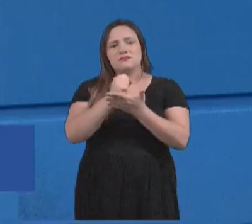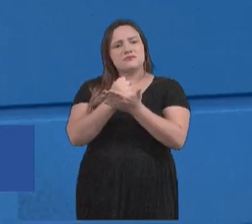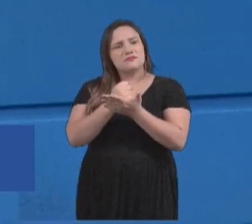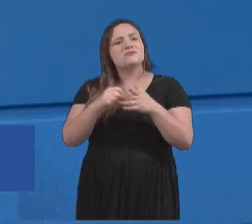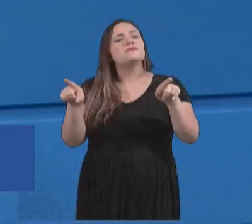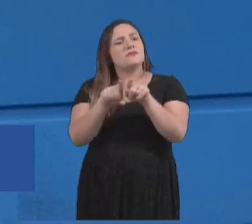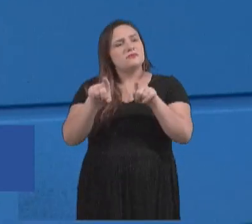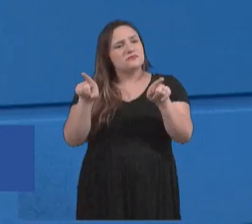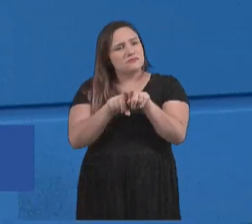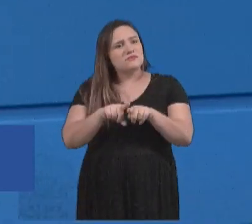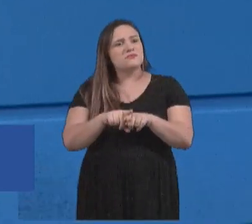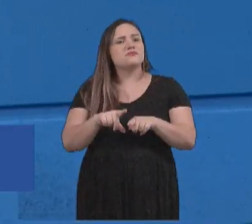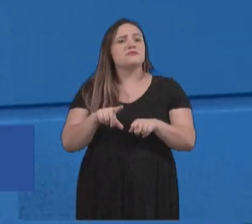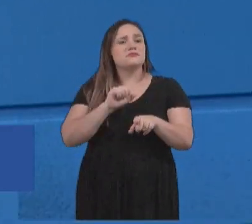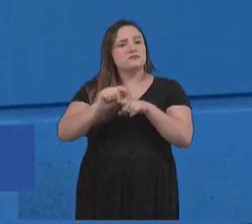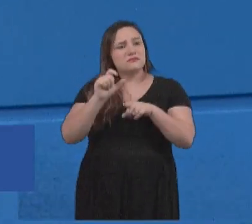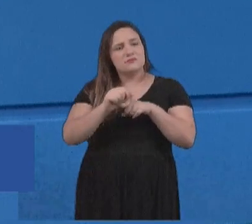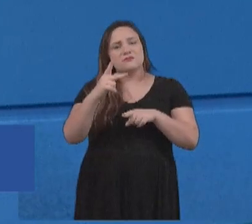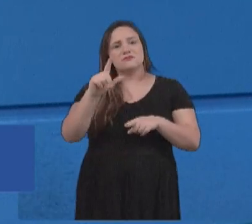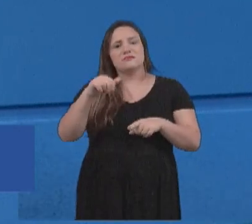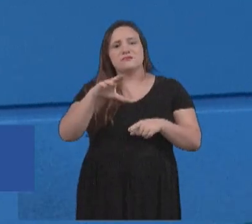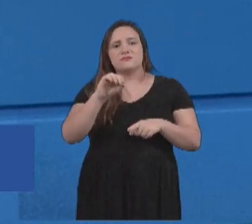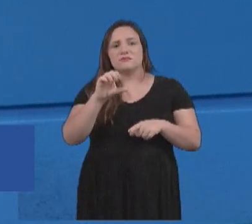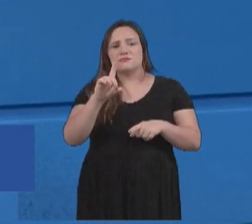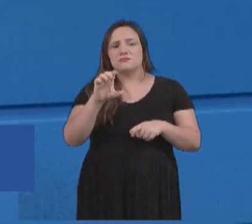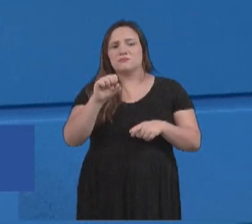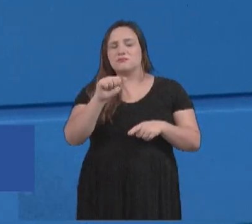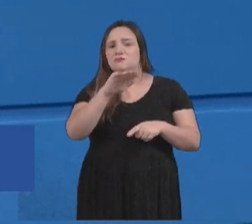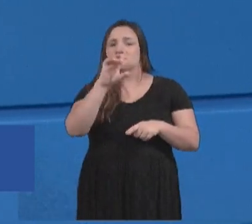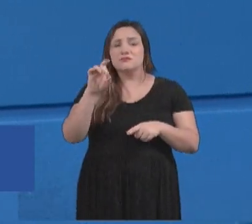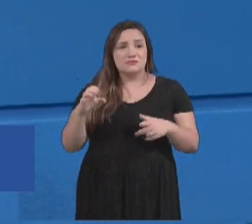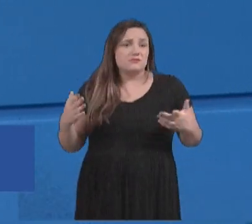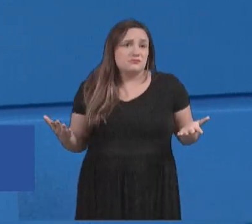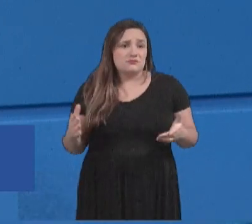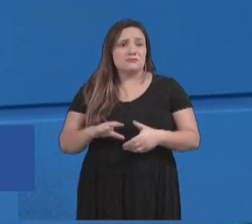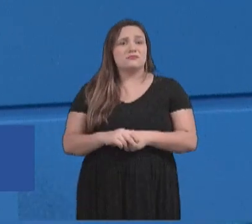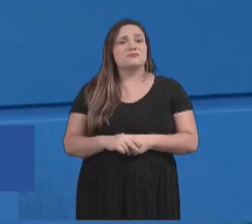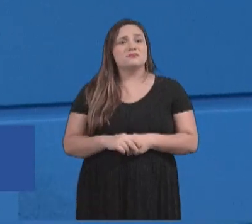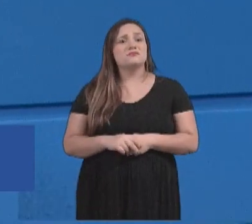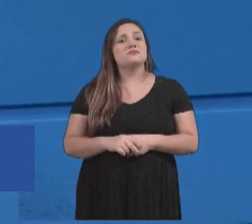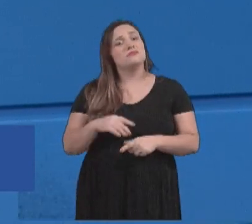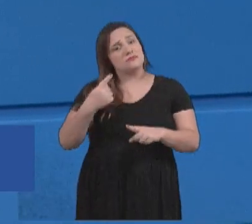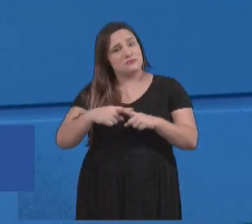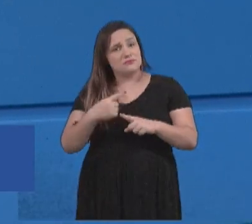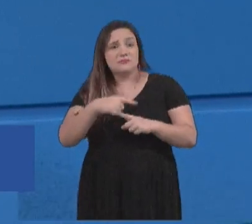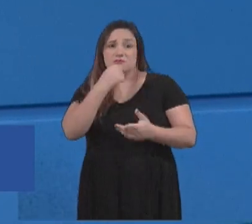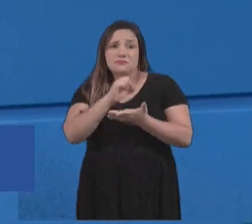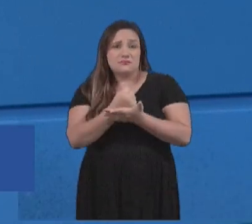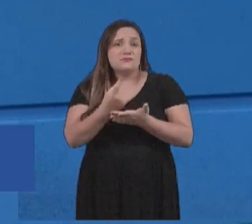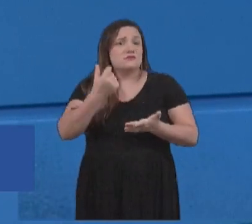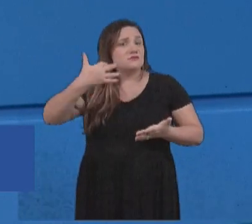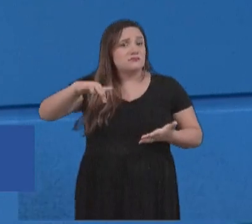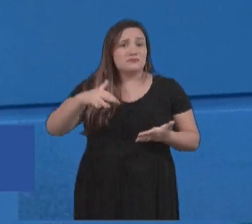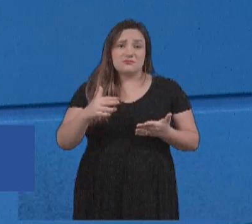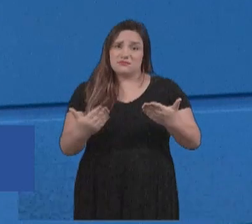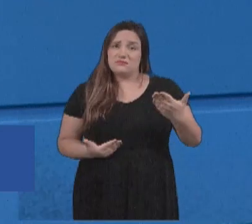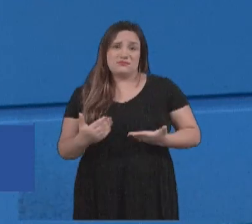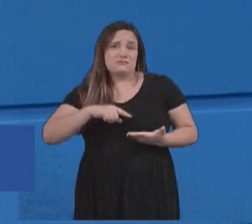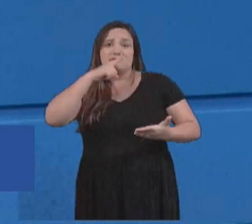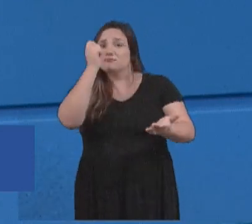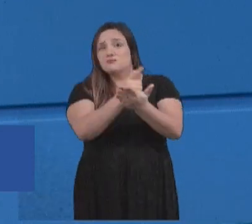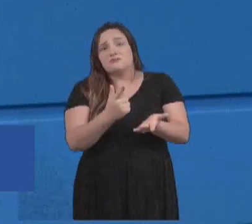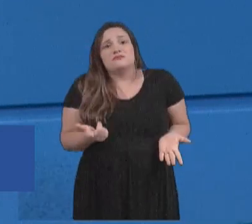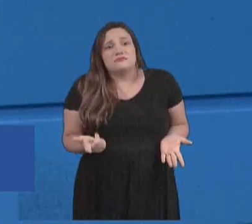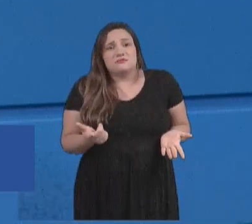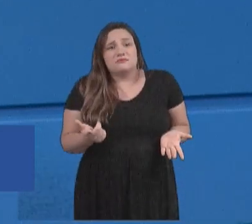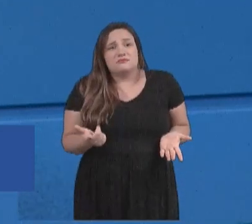que também implica nos planos de saúde, que implica na vida de todos os servidores e servidora, porque os remédios aumentam e o servidor não tem dinheiro, às vezes, para